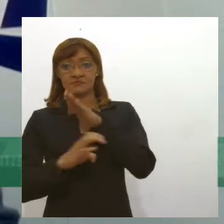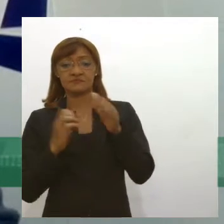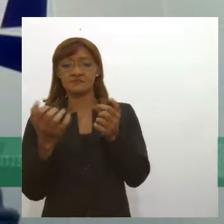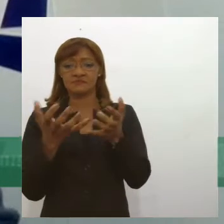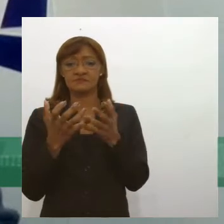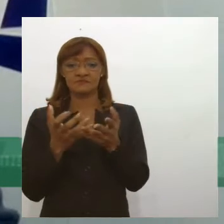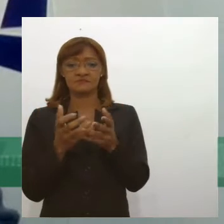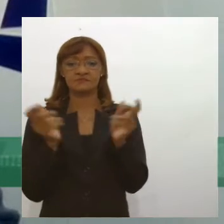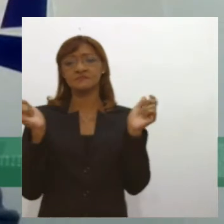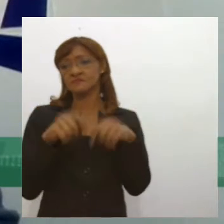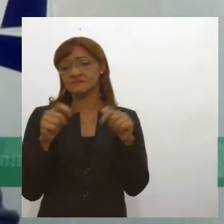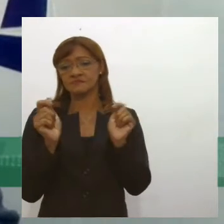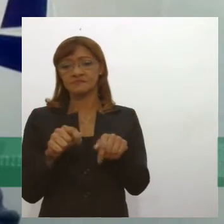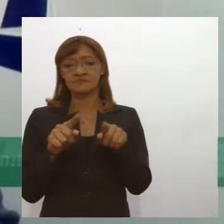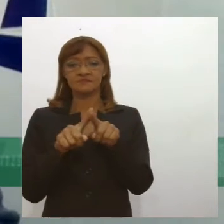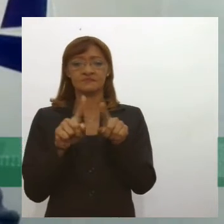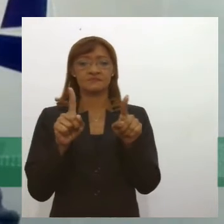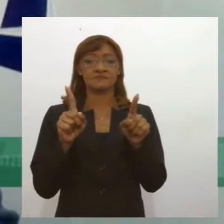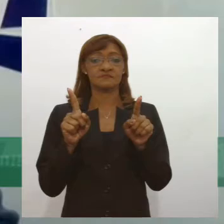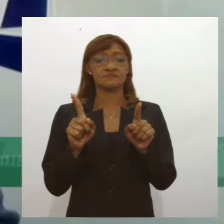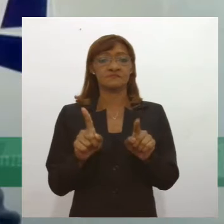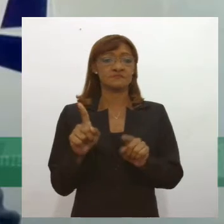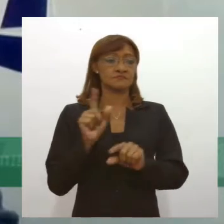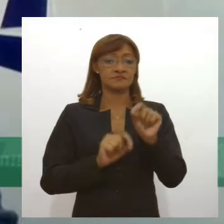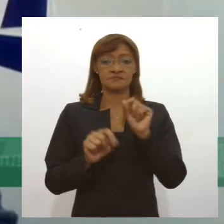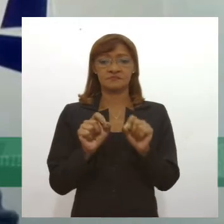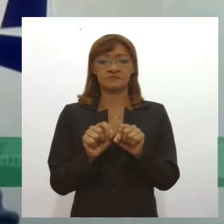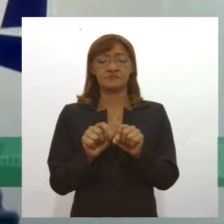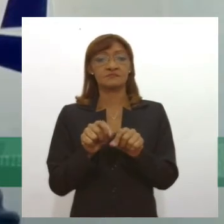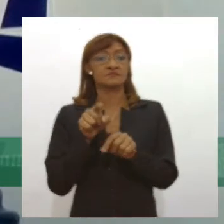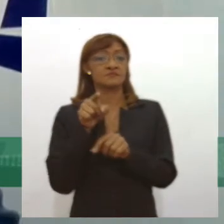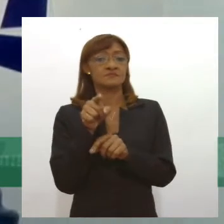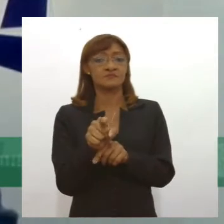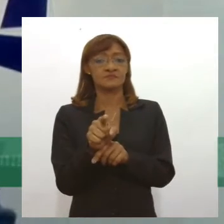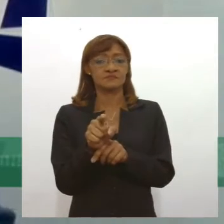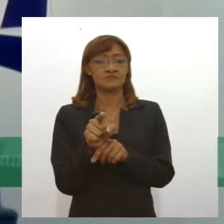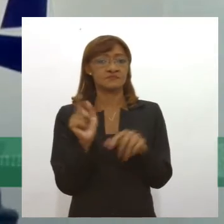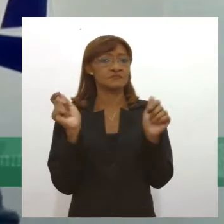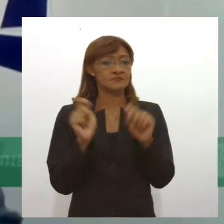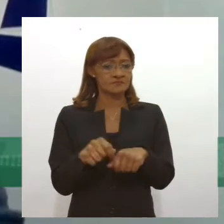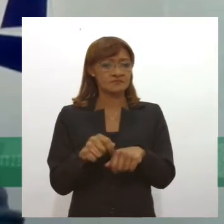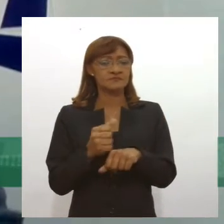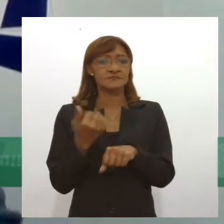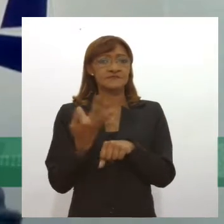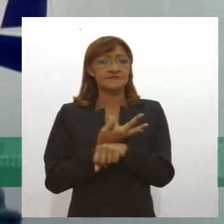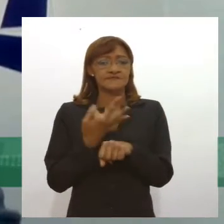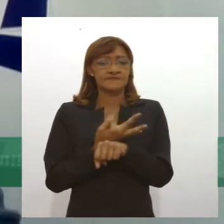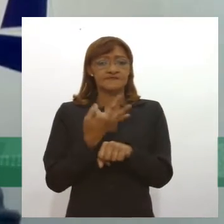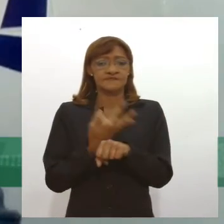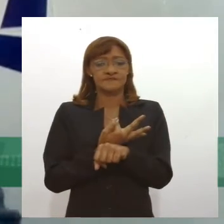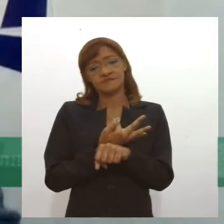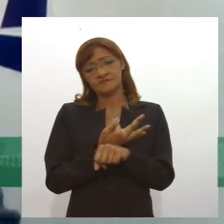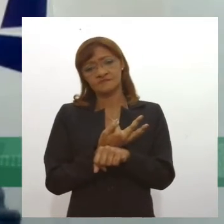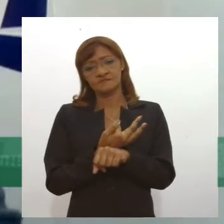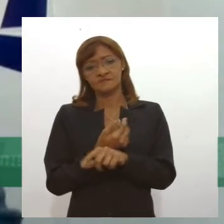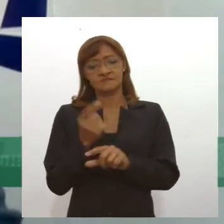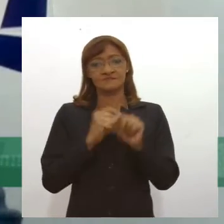Então, era dito que você, se você suportar a governança da